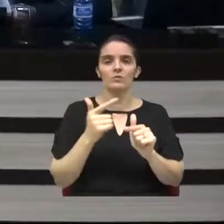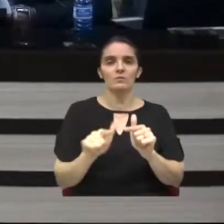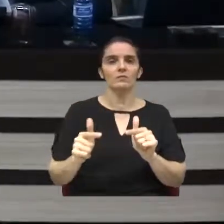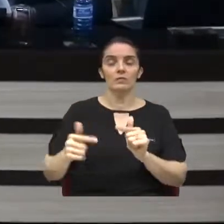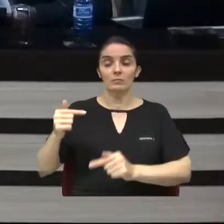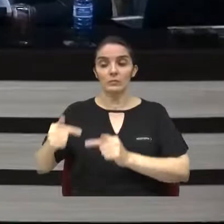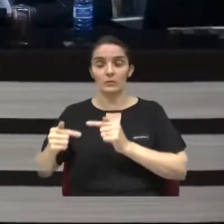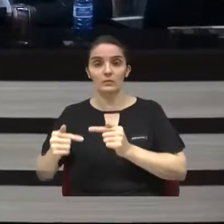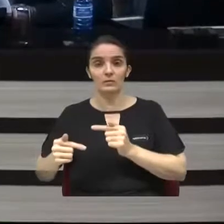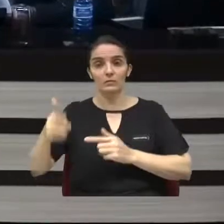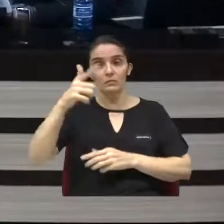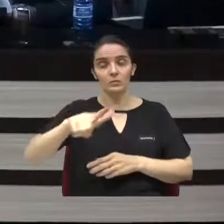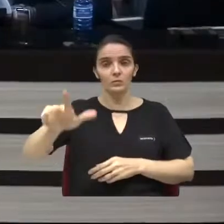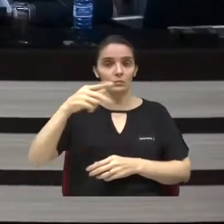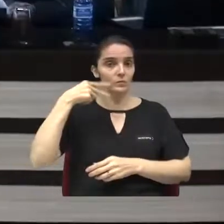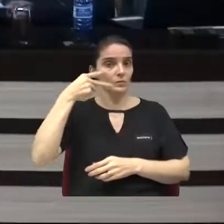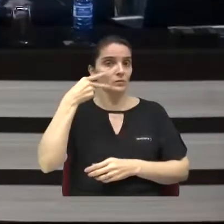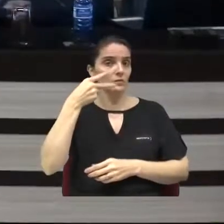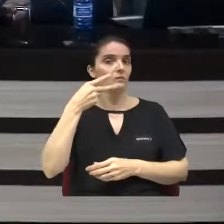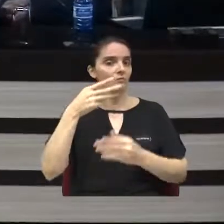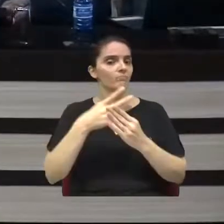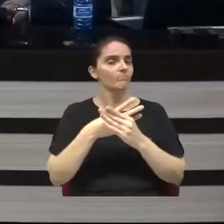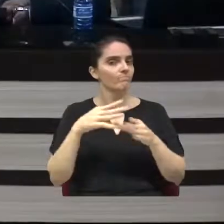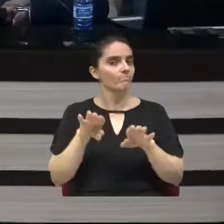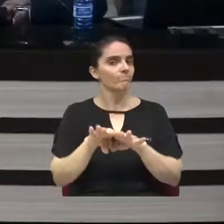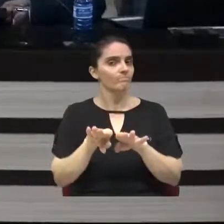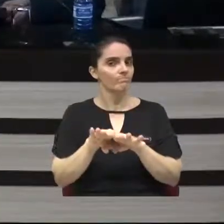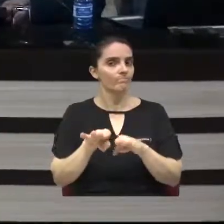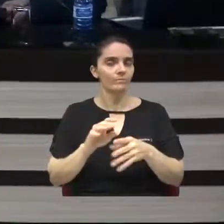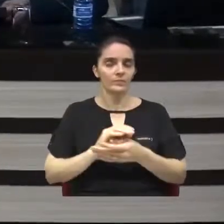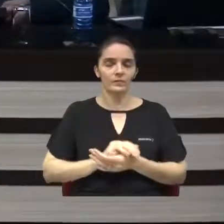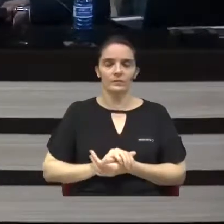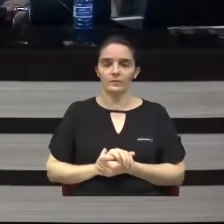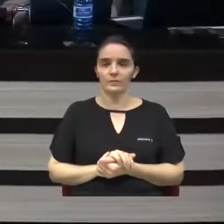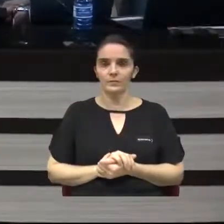bem como da própria Câmara Municipal.